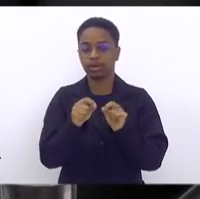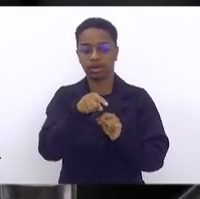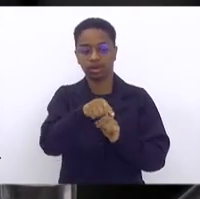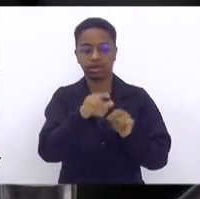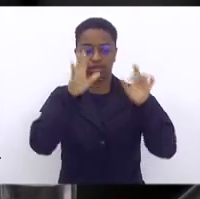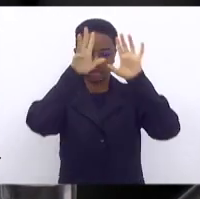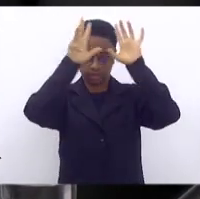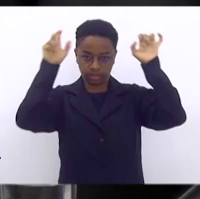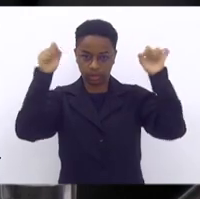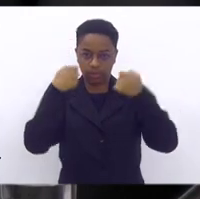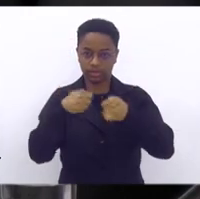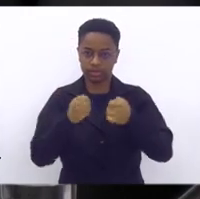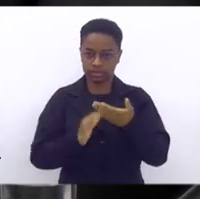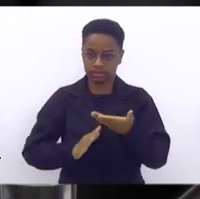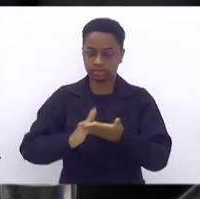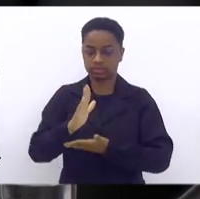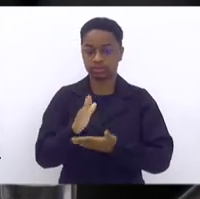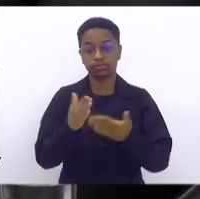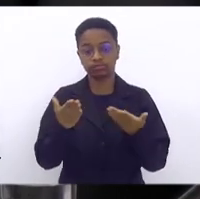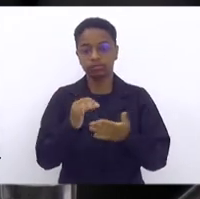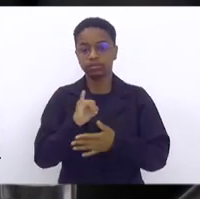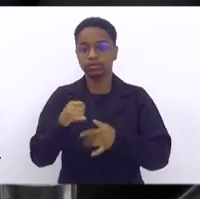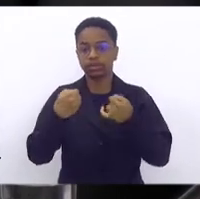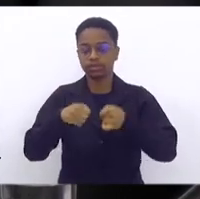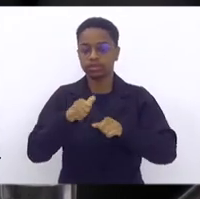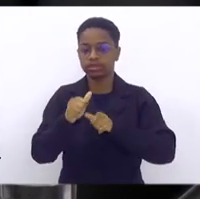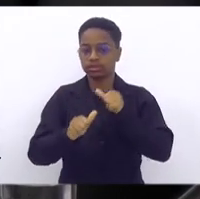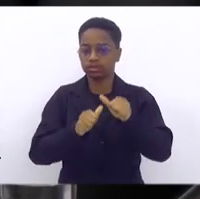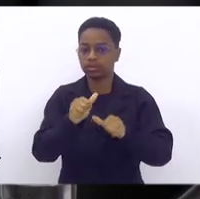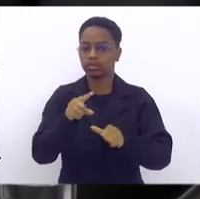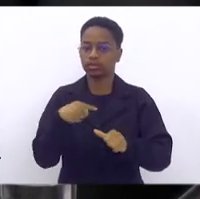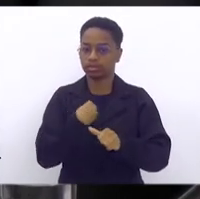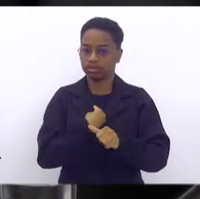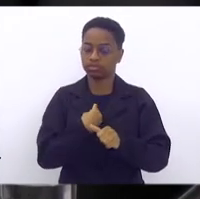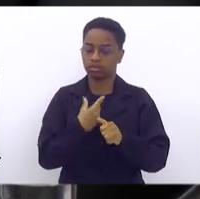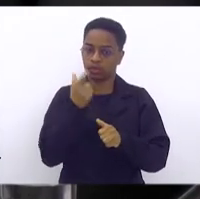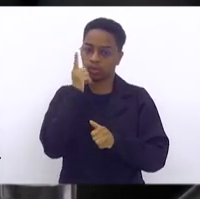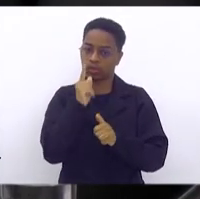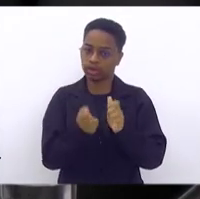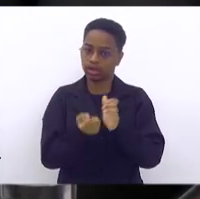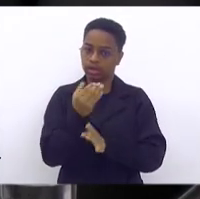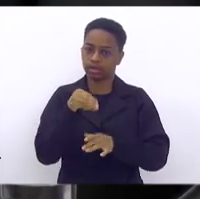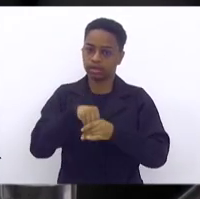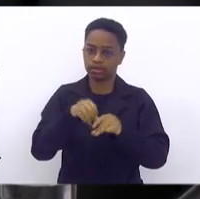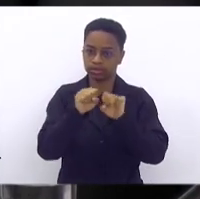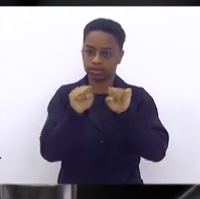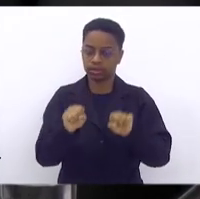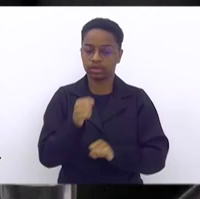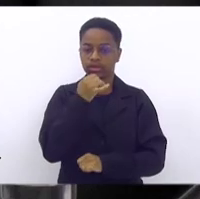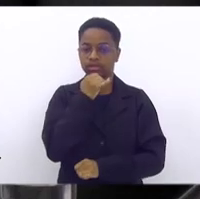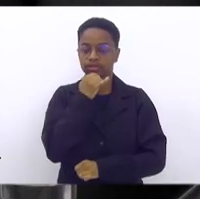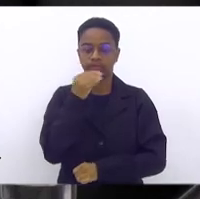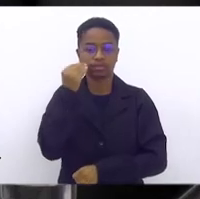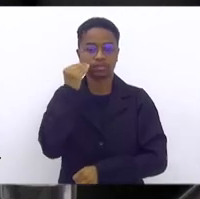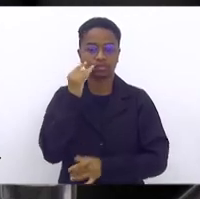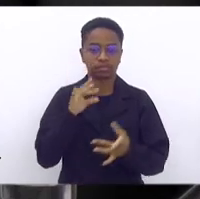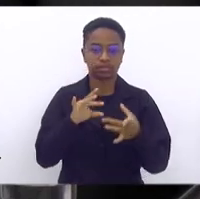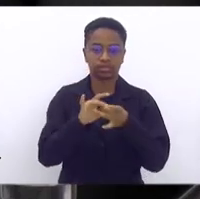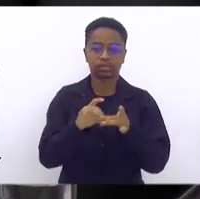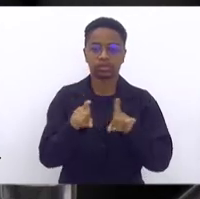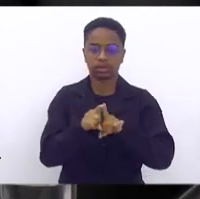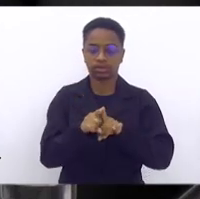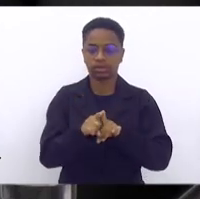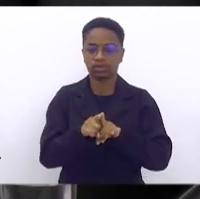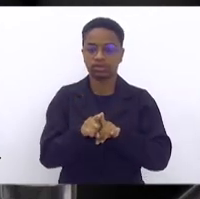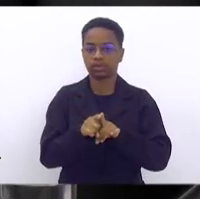tribunal, né? Então, tudo que eles precisam ali de alguma alteração, a gente costuma fazer dentro do sistema, até para, por exemplo, vincular com Patrulha Maria da Penha,